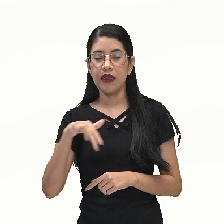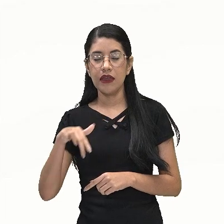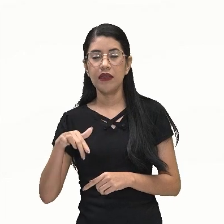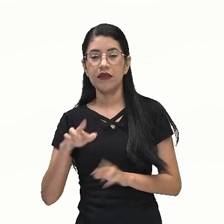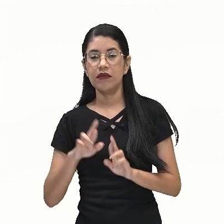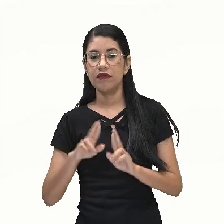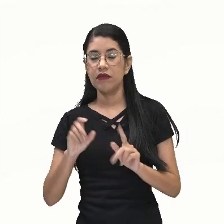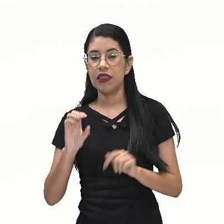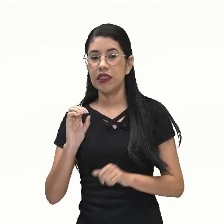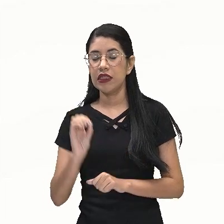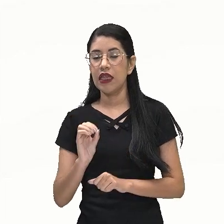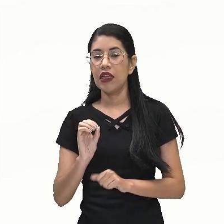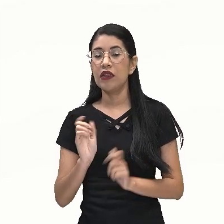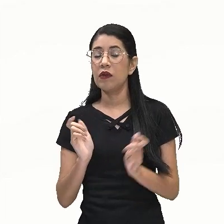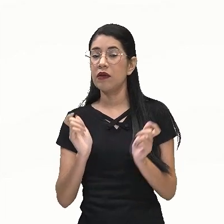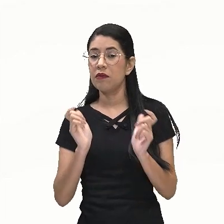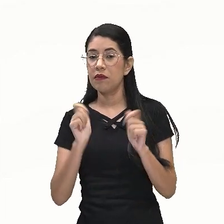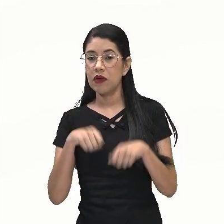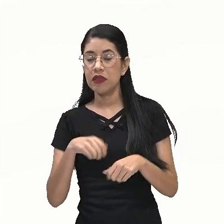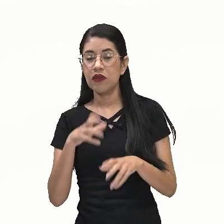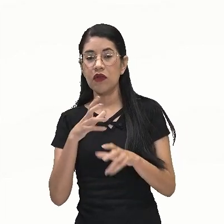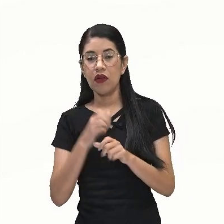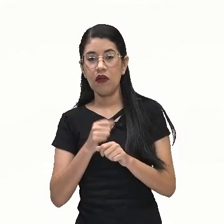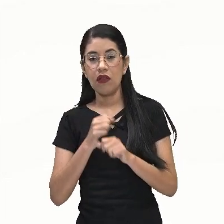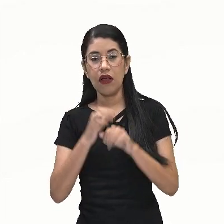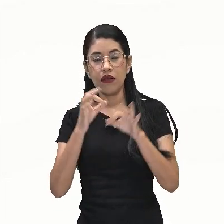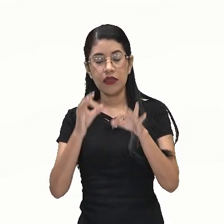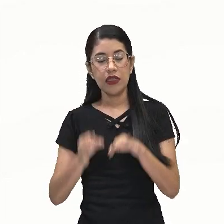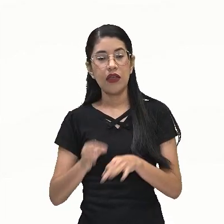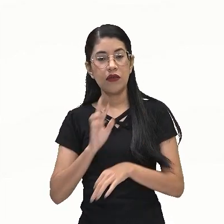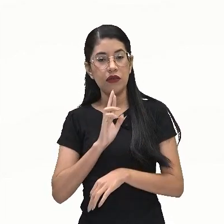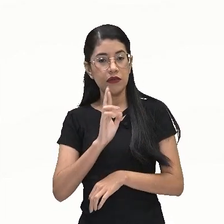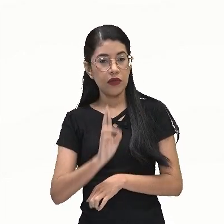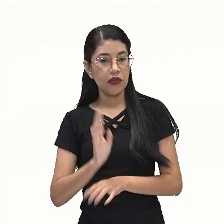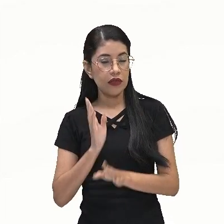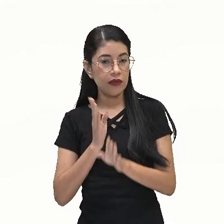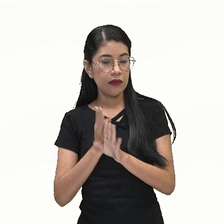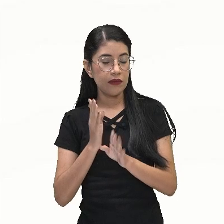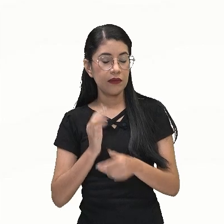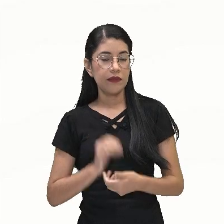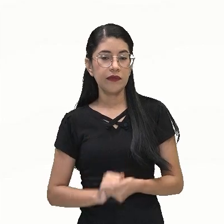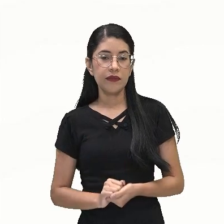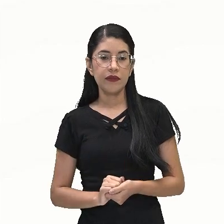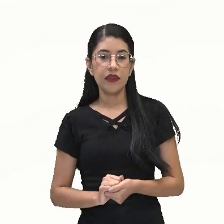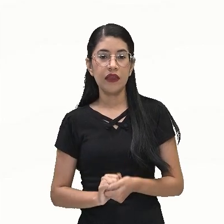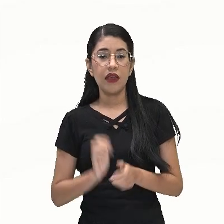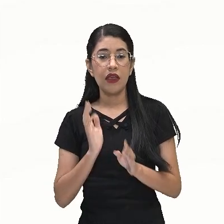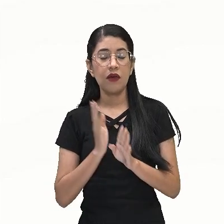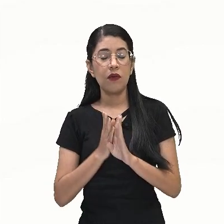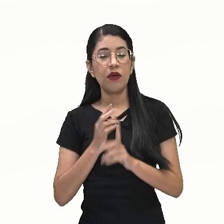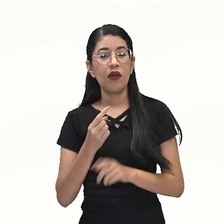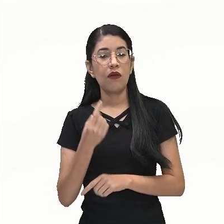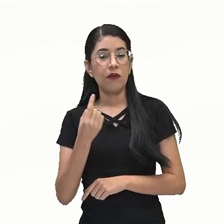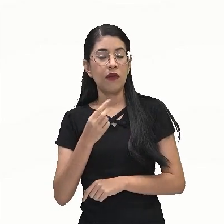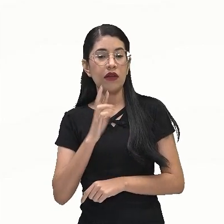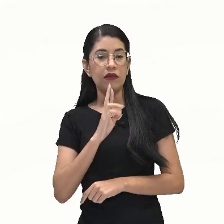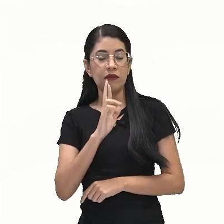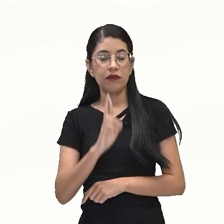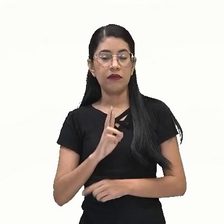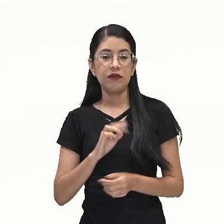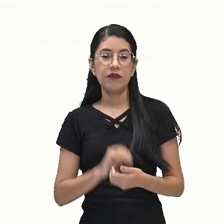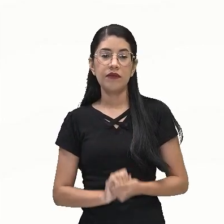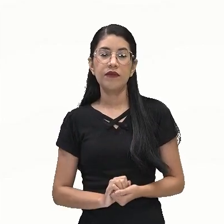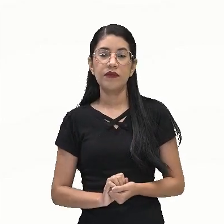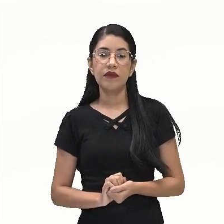sistema ele é possível e determinado, ou seja, eu só tenho uma solução. Ó,